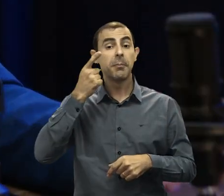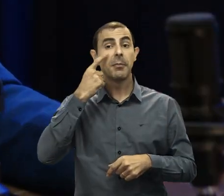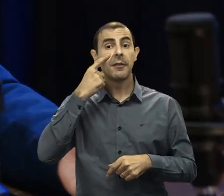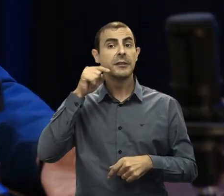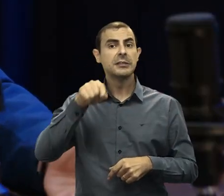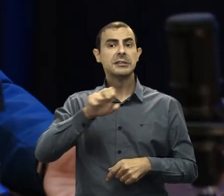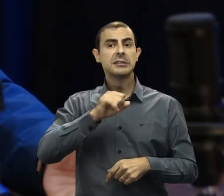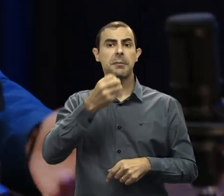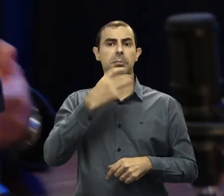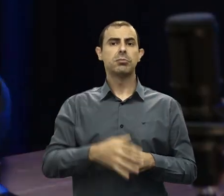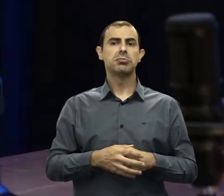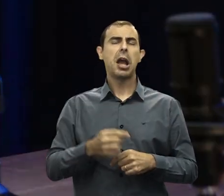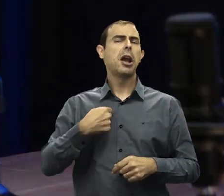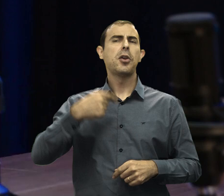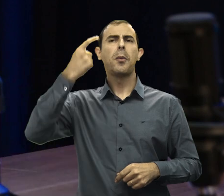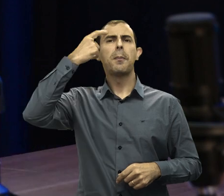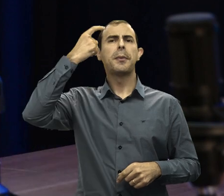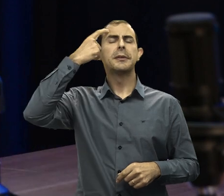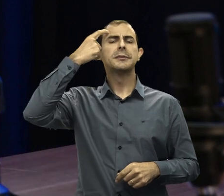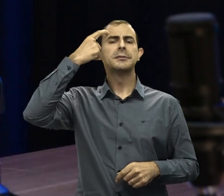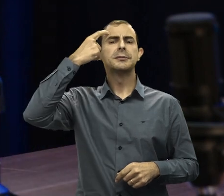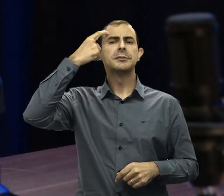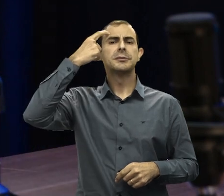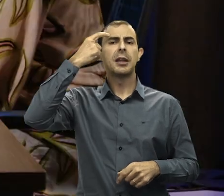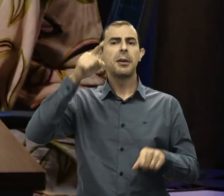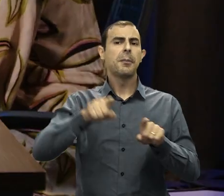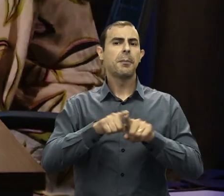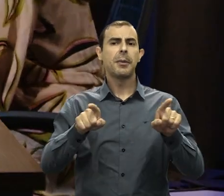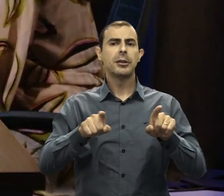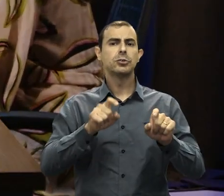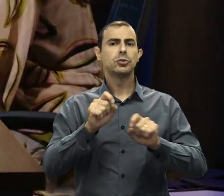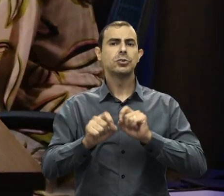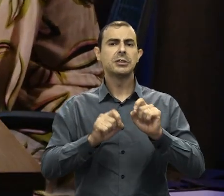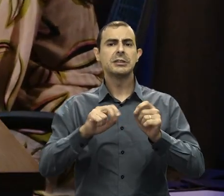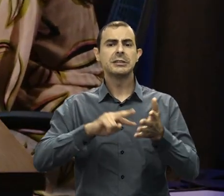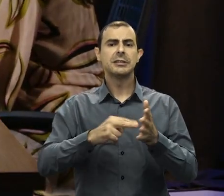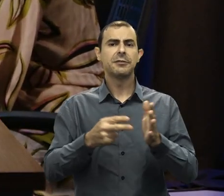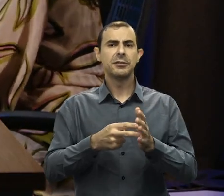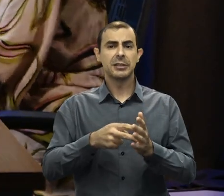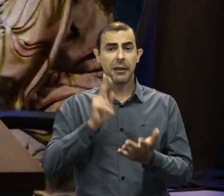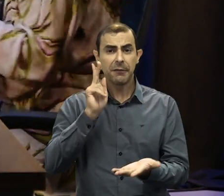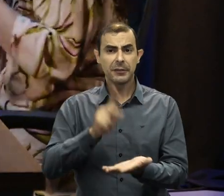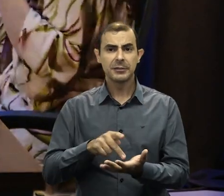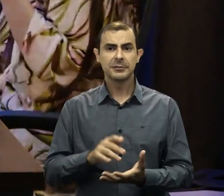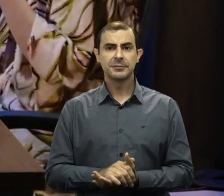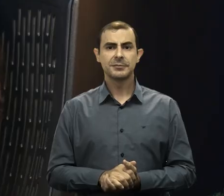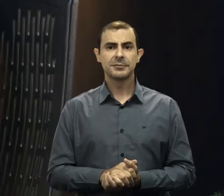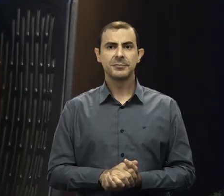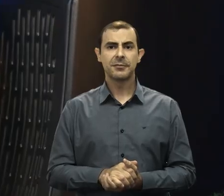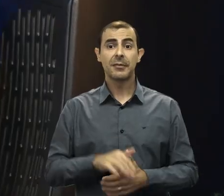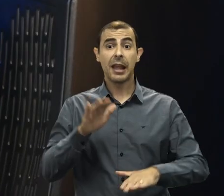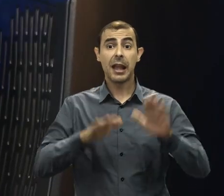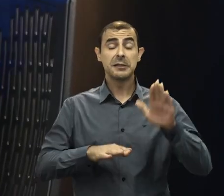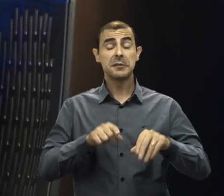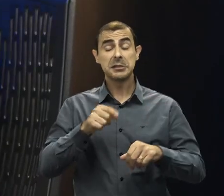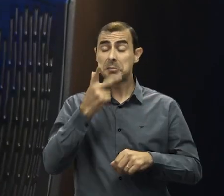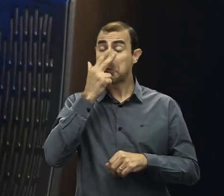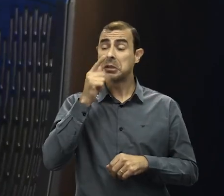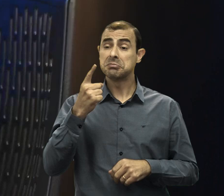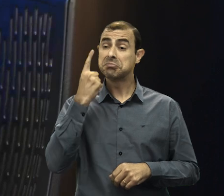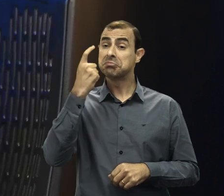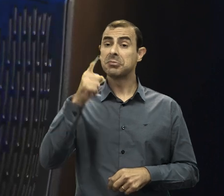ser benéfico ou não. Eu penso de um jeito. Exato. Né? Mas o que é na prática? Às vezes para você parece muito interessante, mas para quem... E